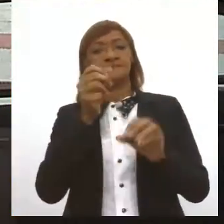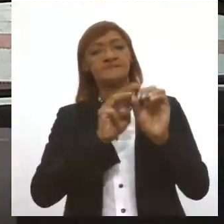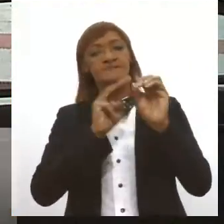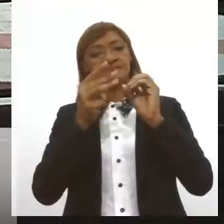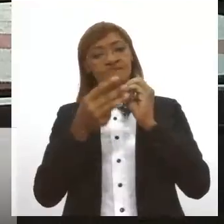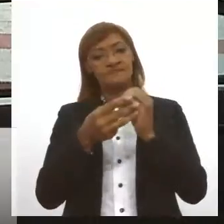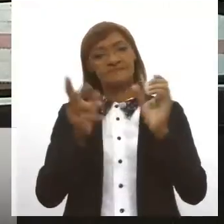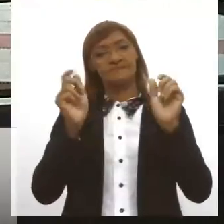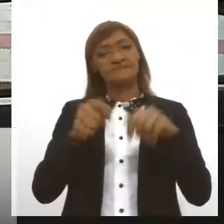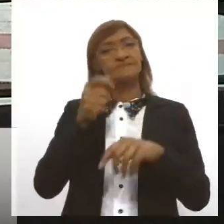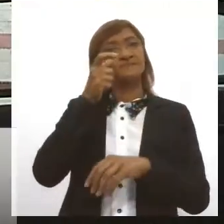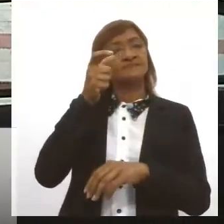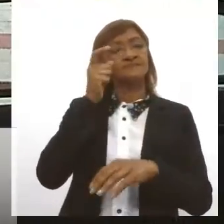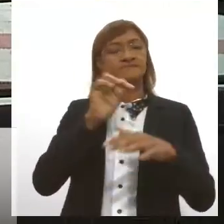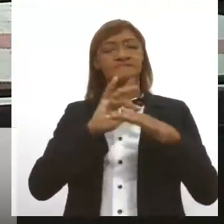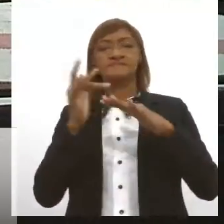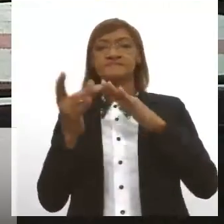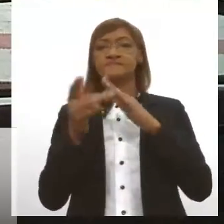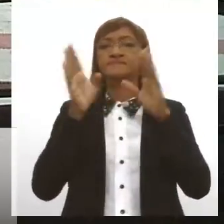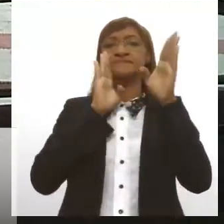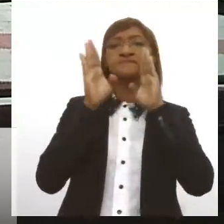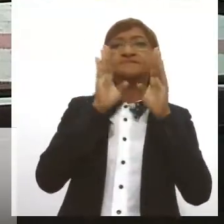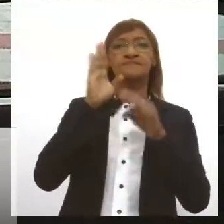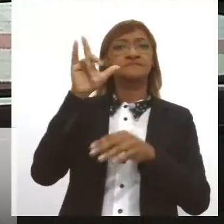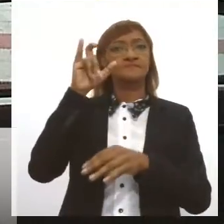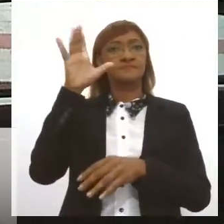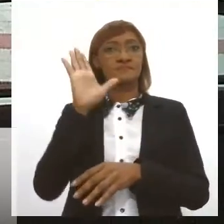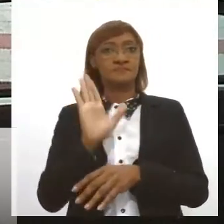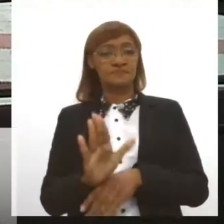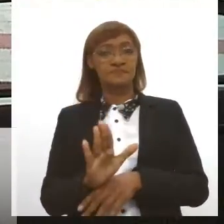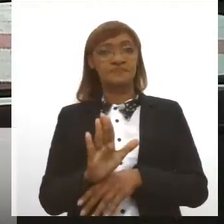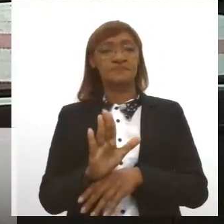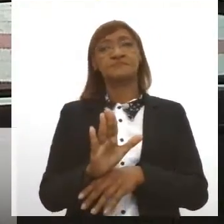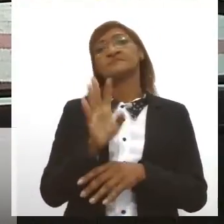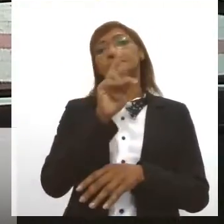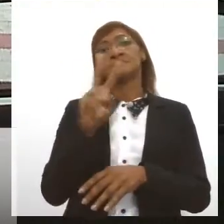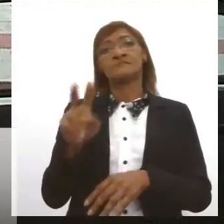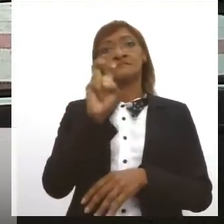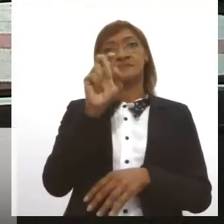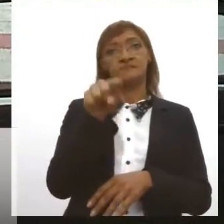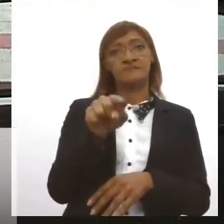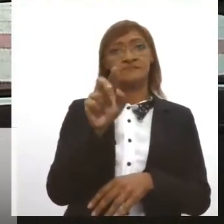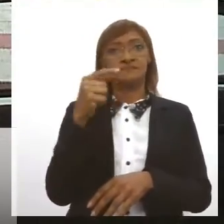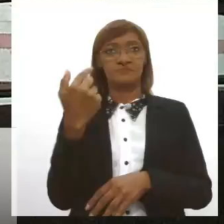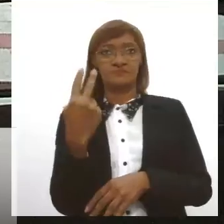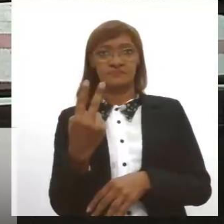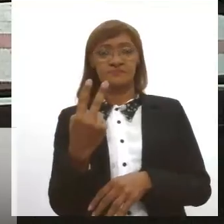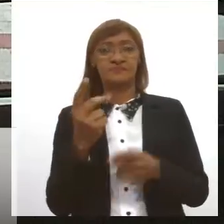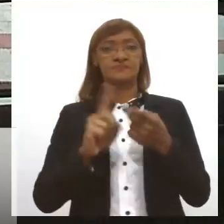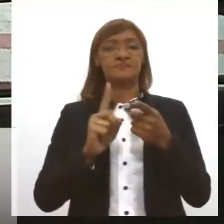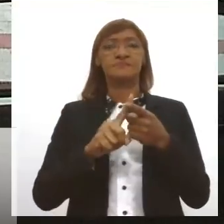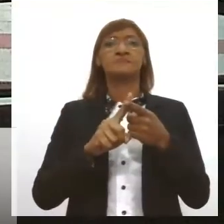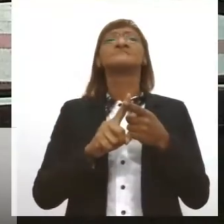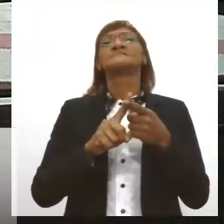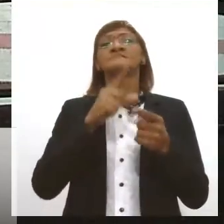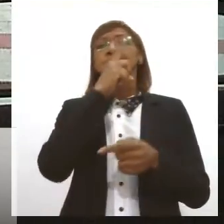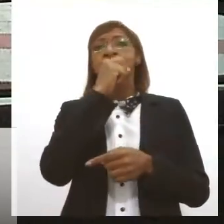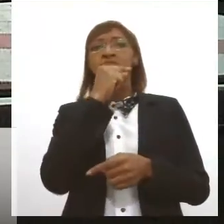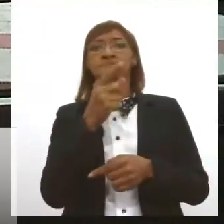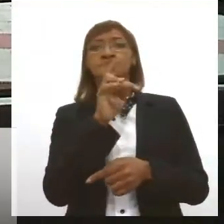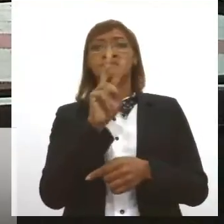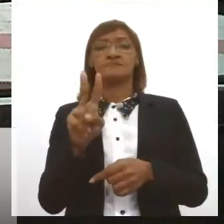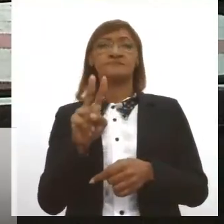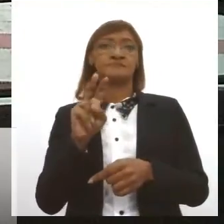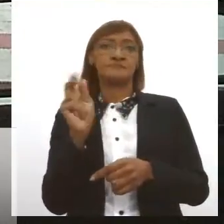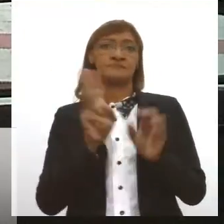a TV Alese nas redes sociais, no Facebook e no Instagram, através do @TVAlese5.2. No Twitter, @TVAlese e no nosso canal do